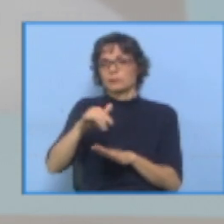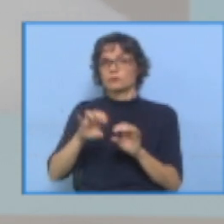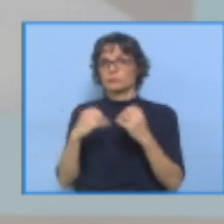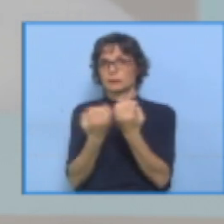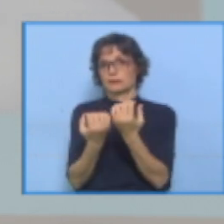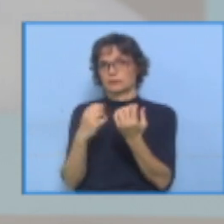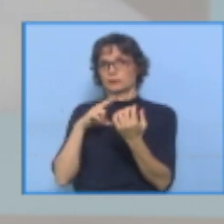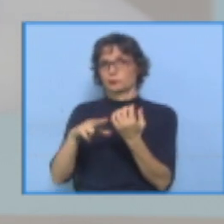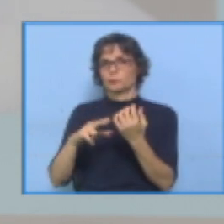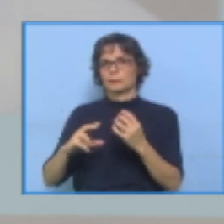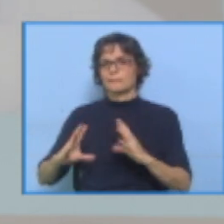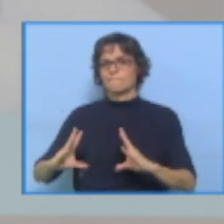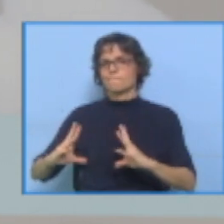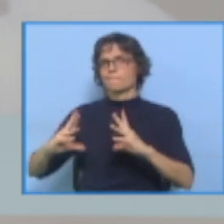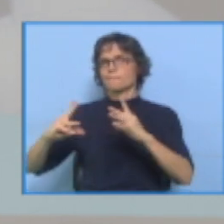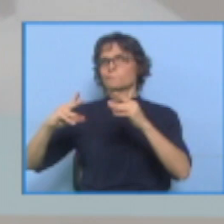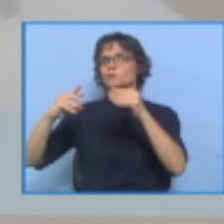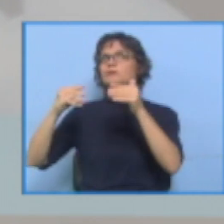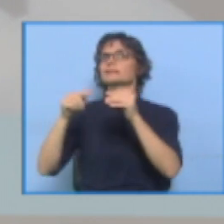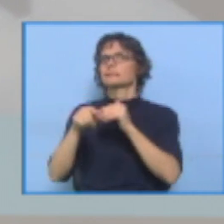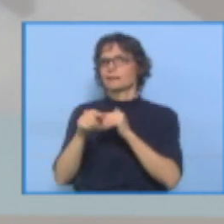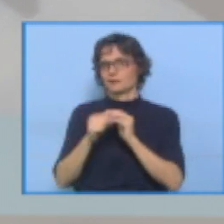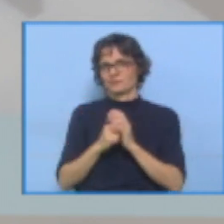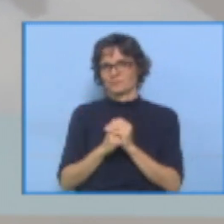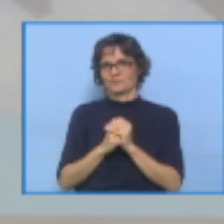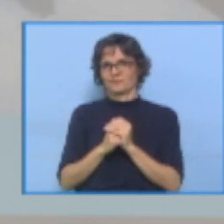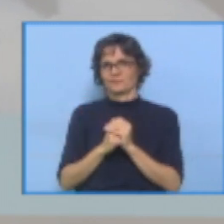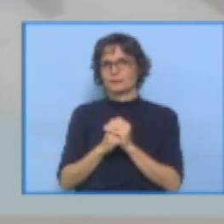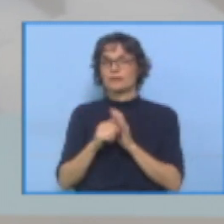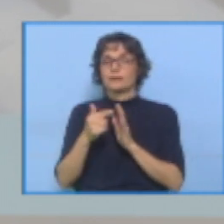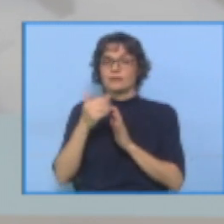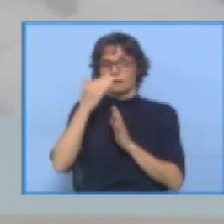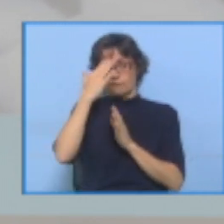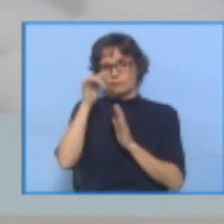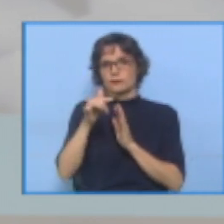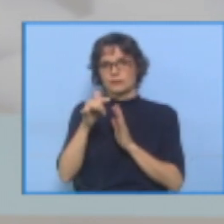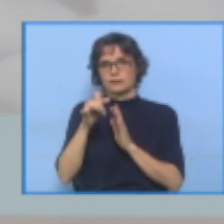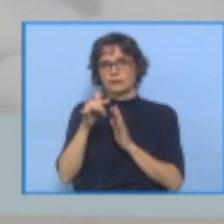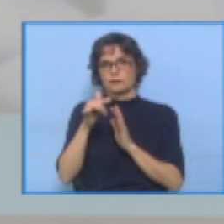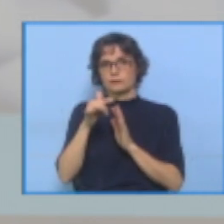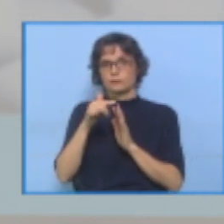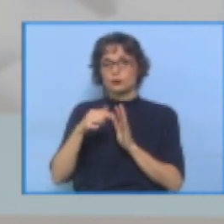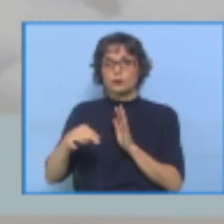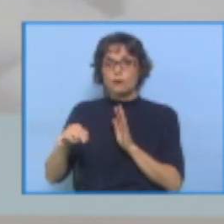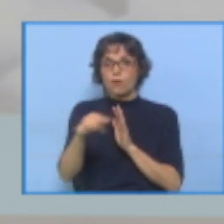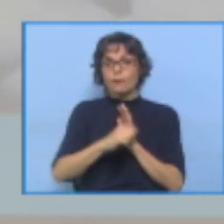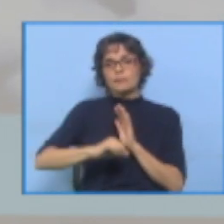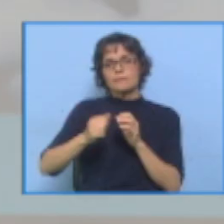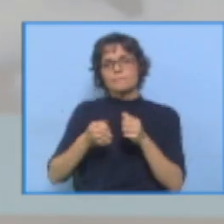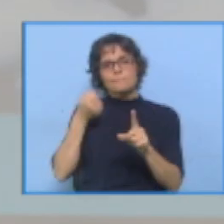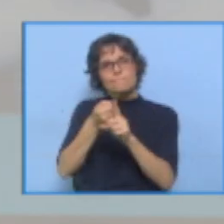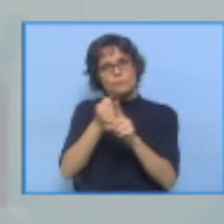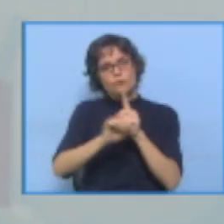sociedade, não vem a decrescer na nossa sociedade. E acho que é contra isso que a doutrina social da Igreja, que